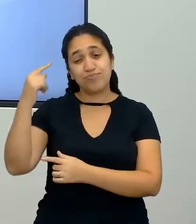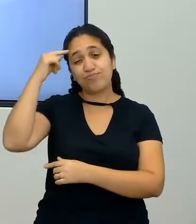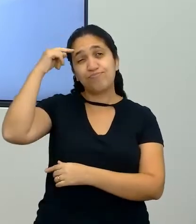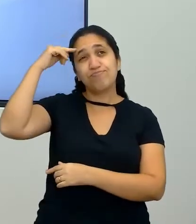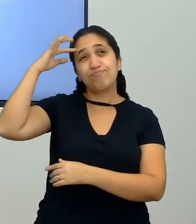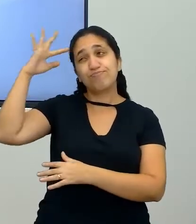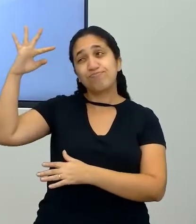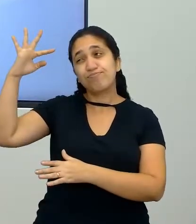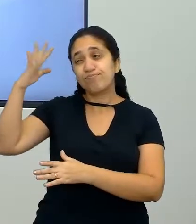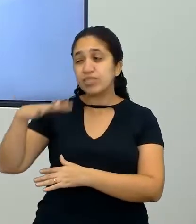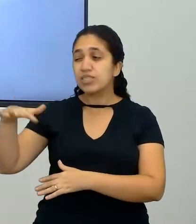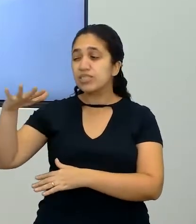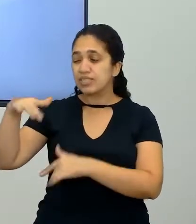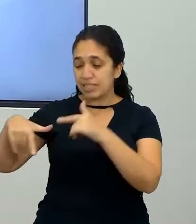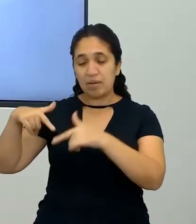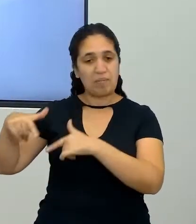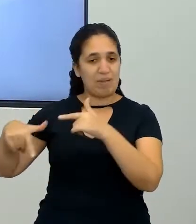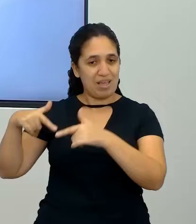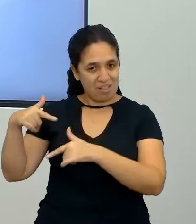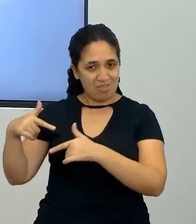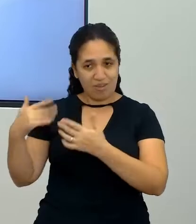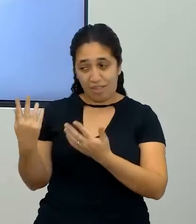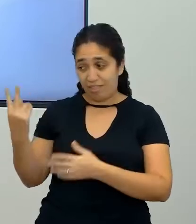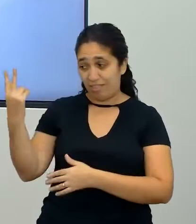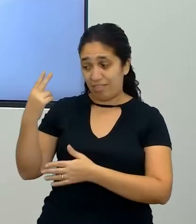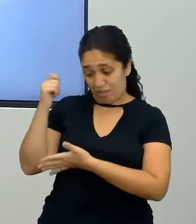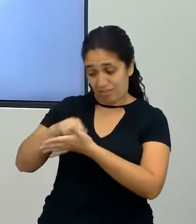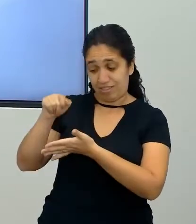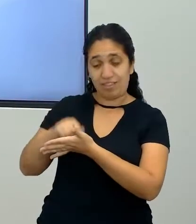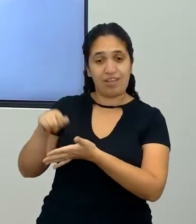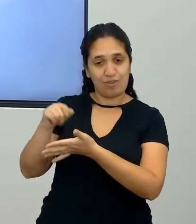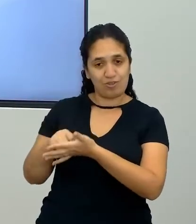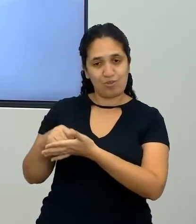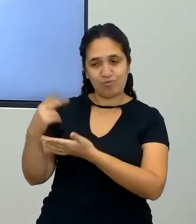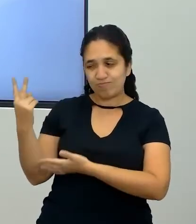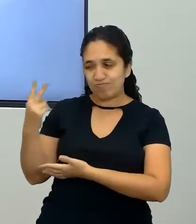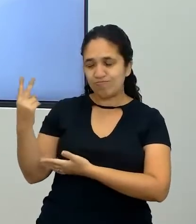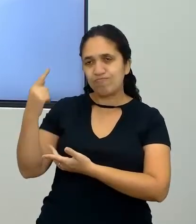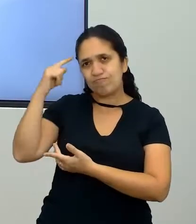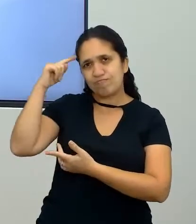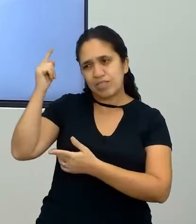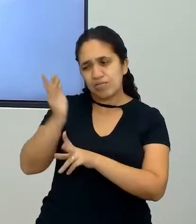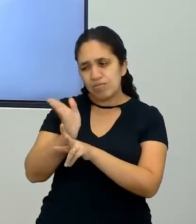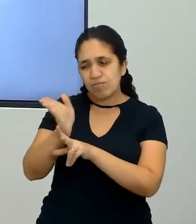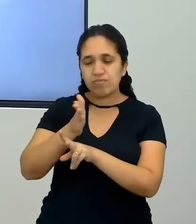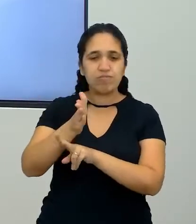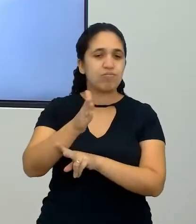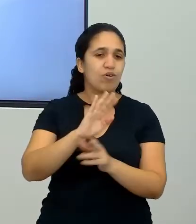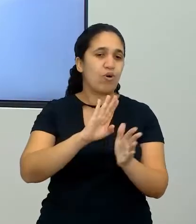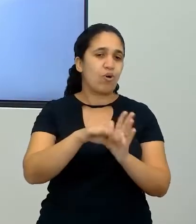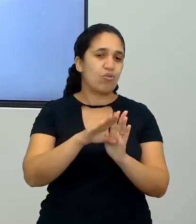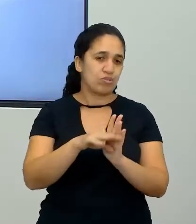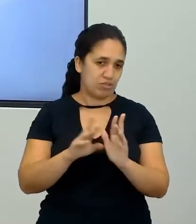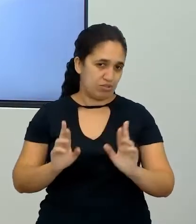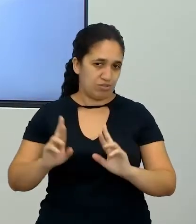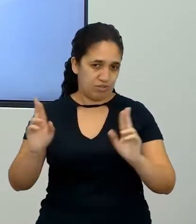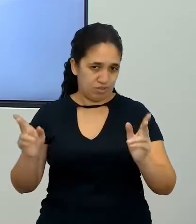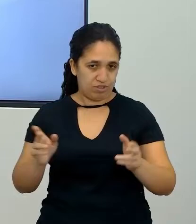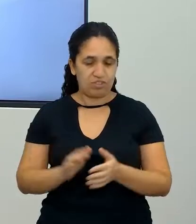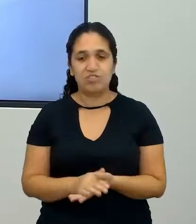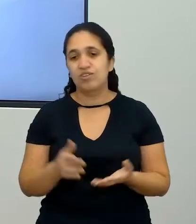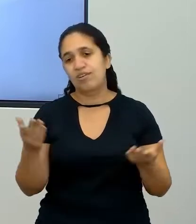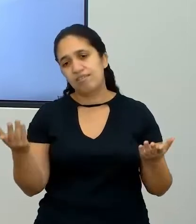pensamento sobre o trabalho que esses autores têm e tem implicações diferentes esses dois conceitos, né? Então, o que eu